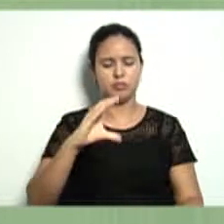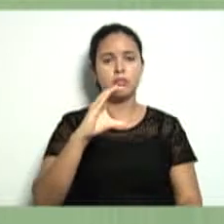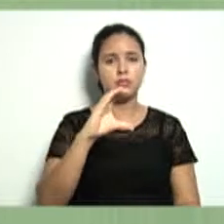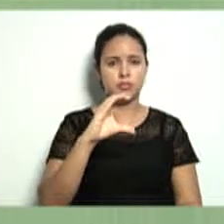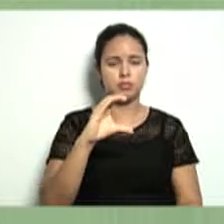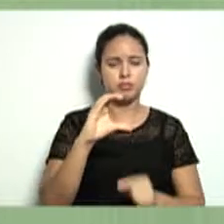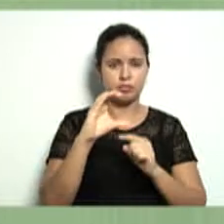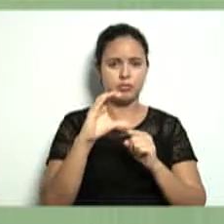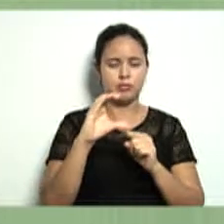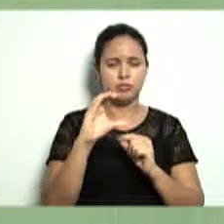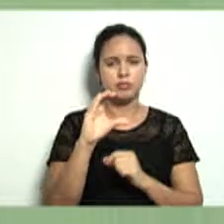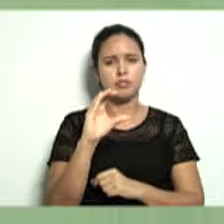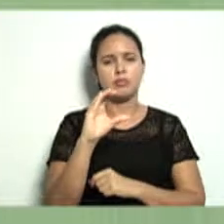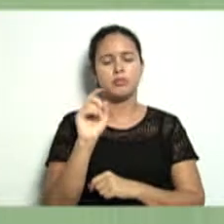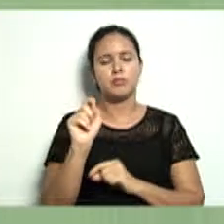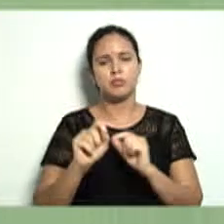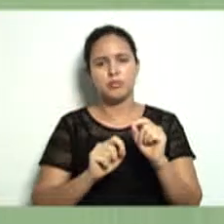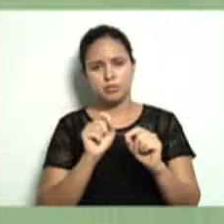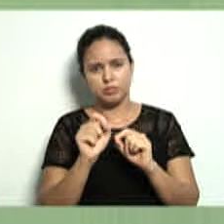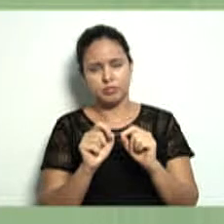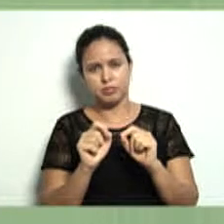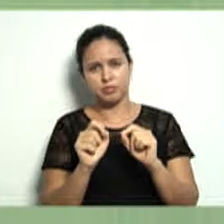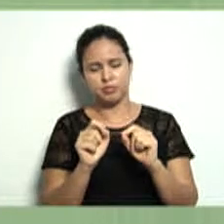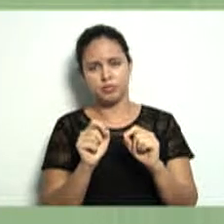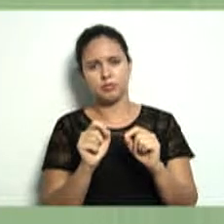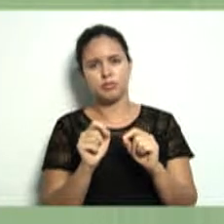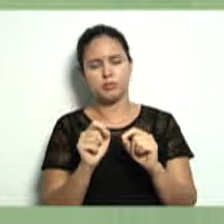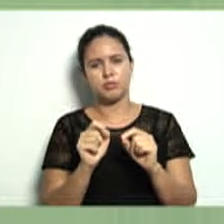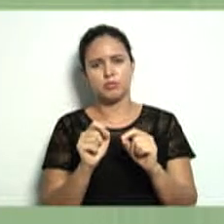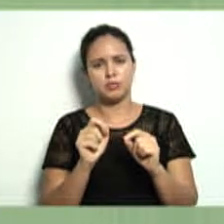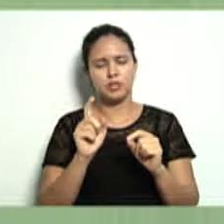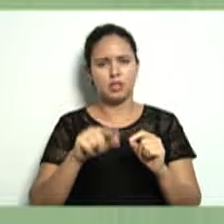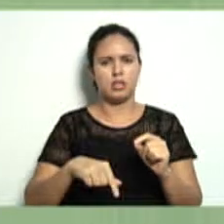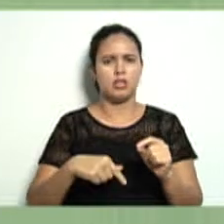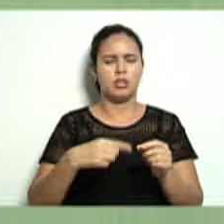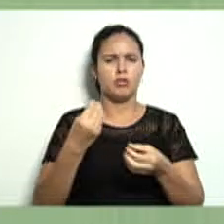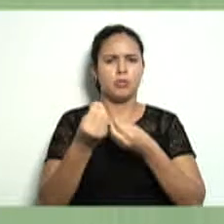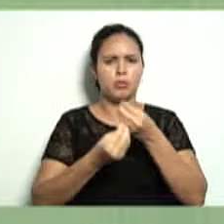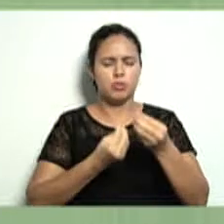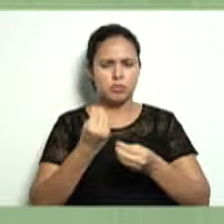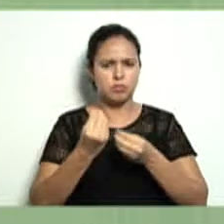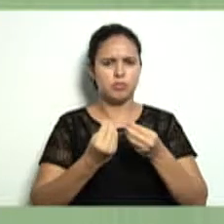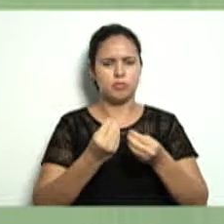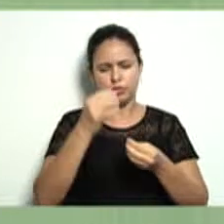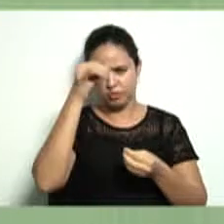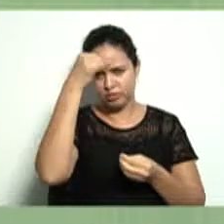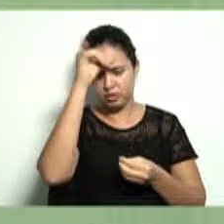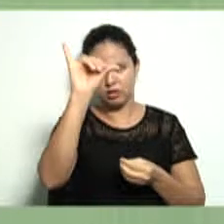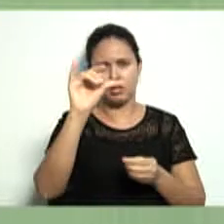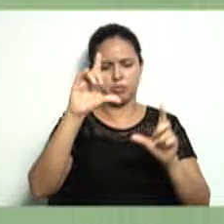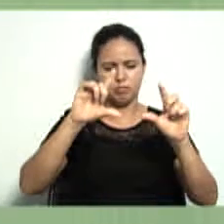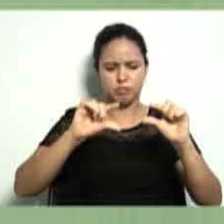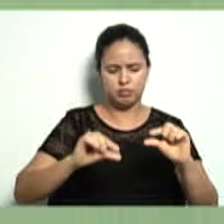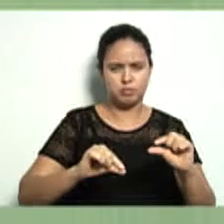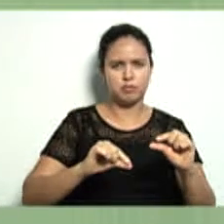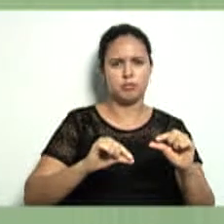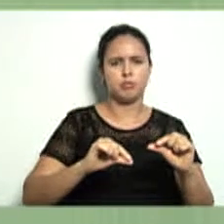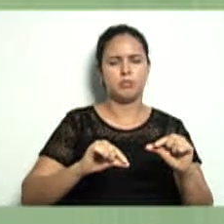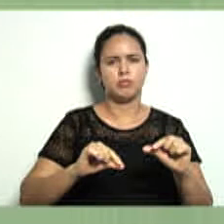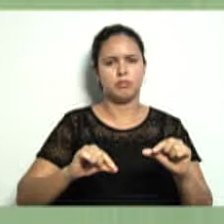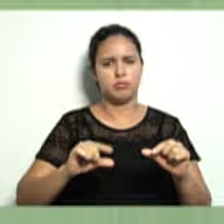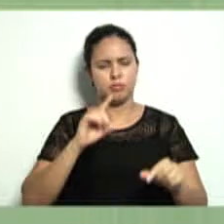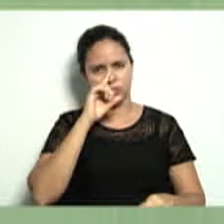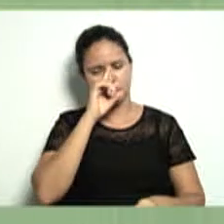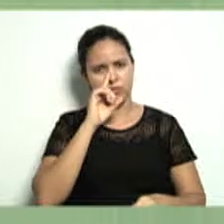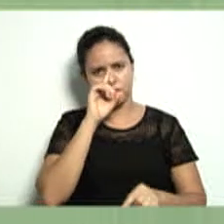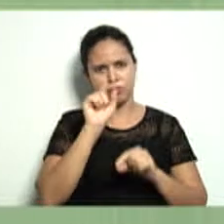a tendência em assumir menores riscos. Por quê? A responsabilidade pelos